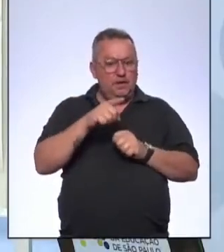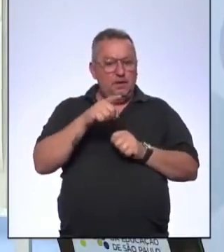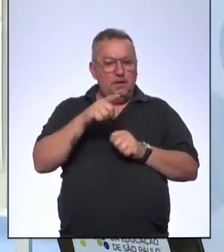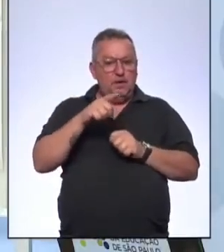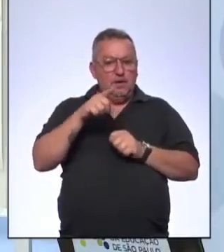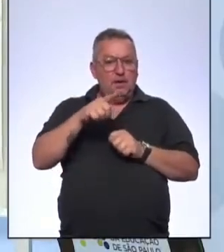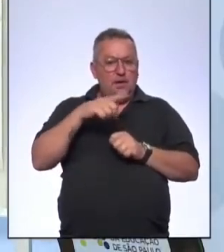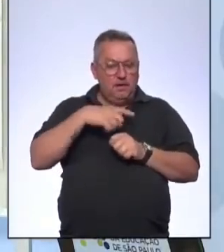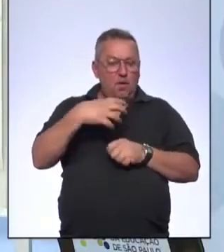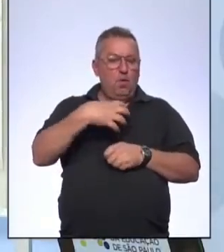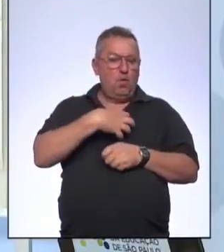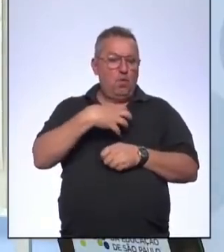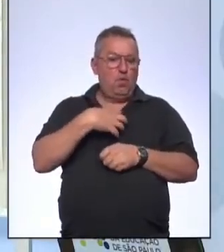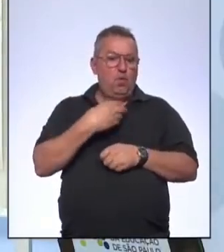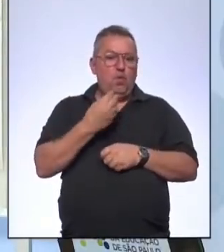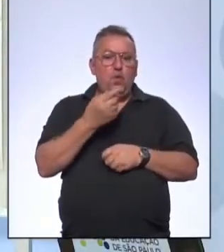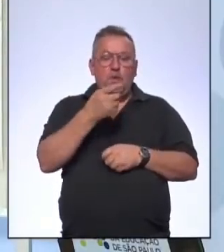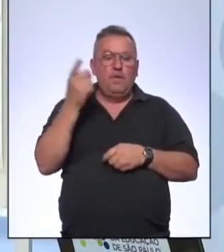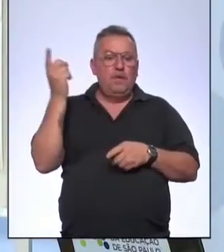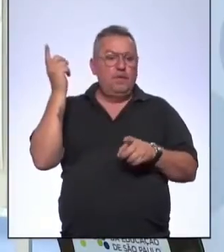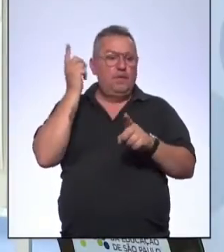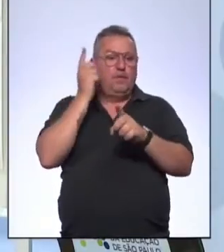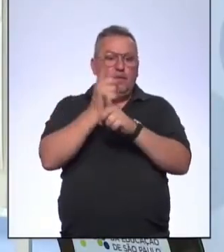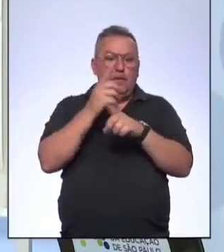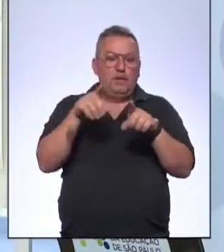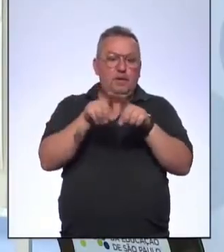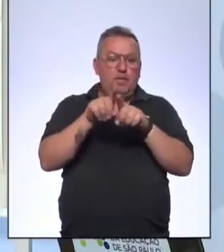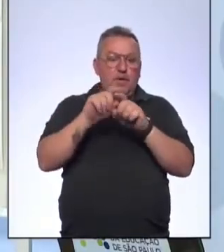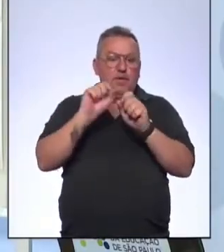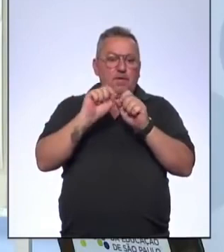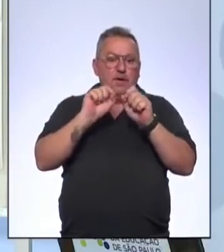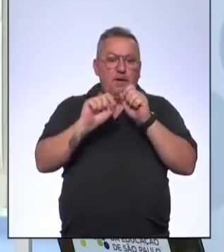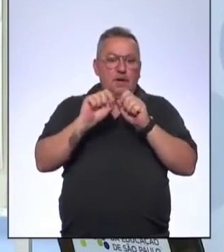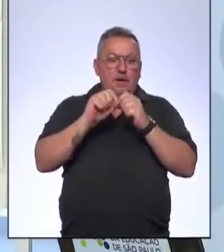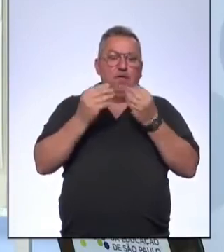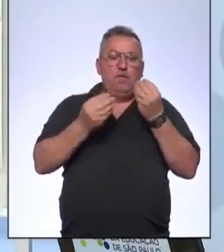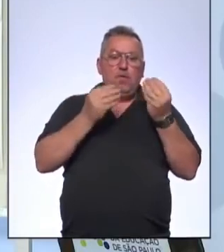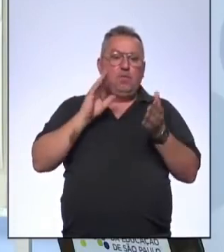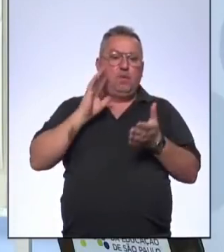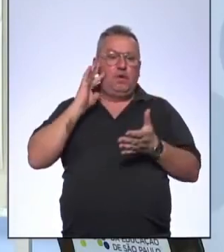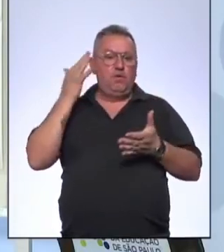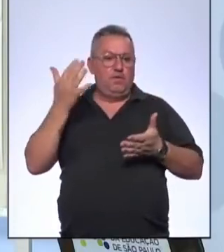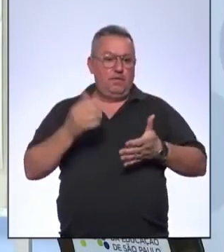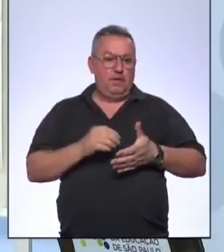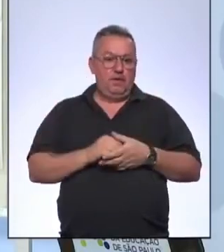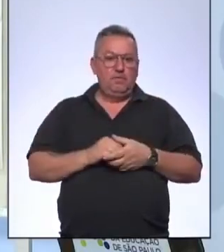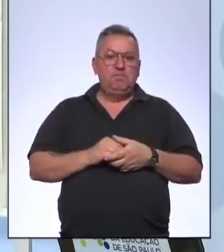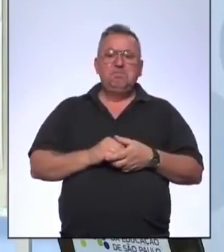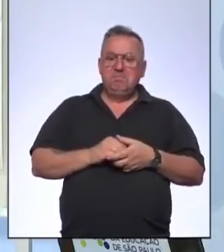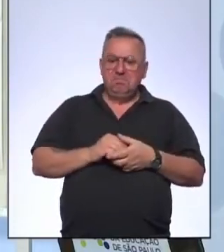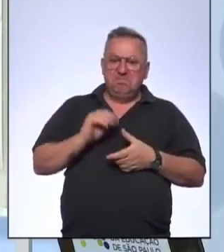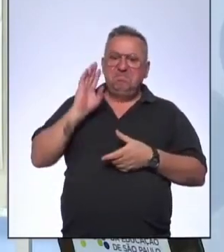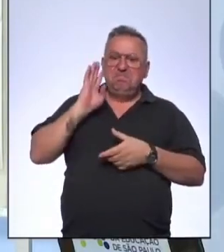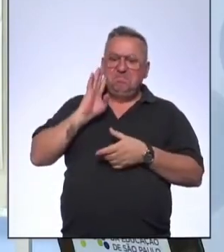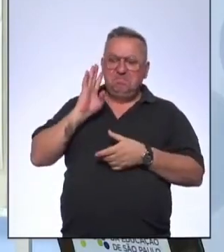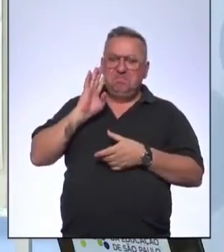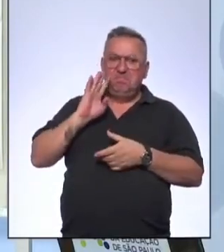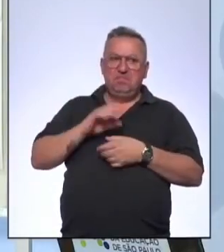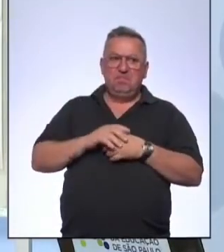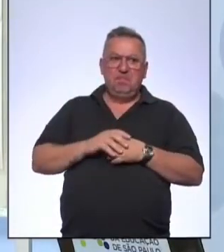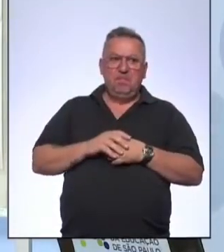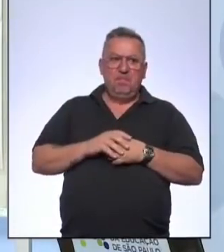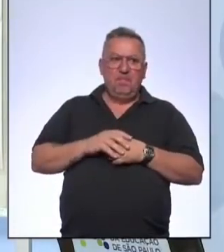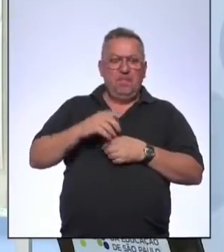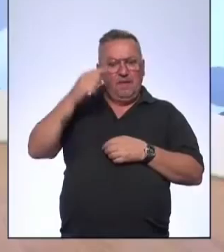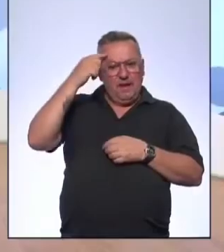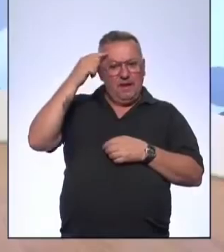é a forma com que vocês vão identificar, com que vocês vão fazer, de como resolver a lei. Legal, né? A ideia de